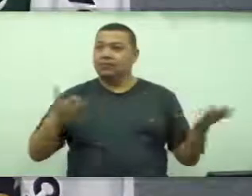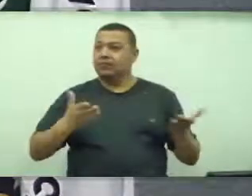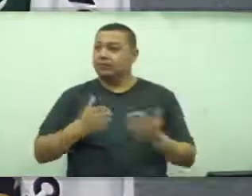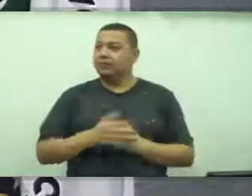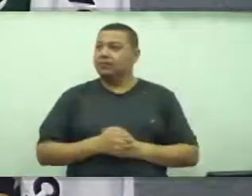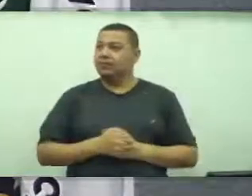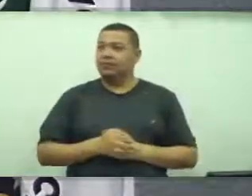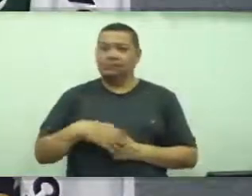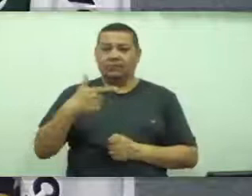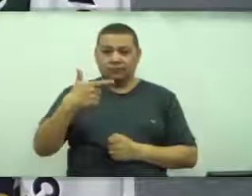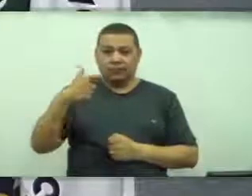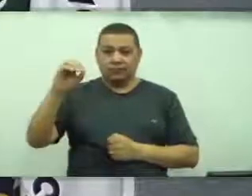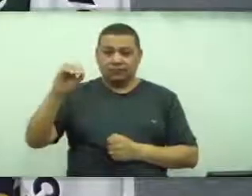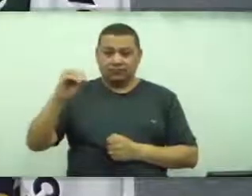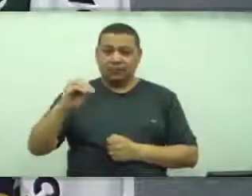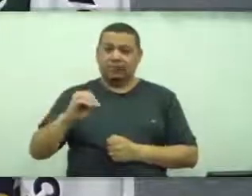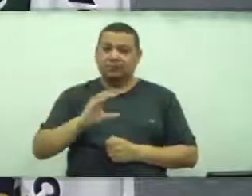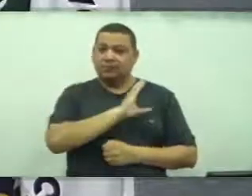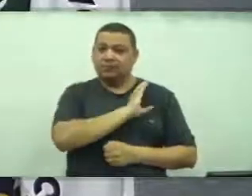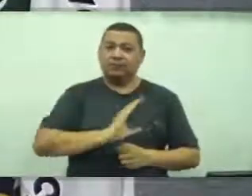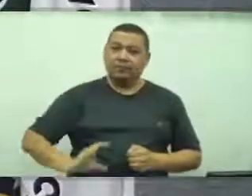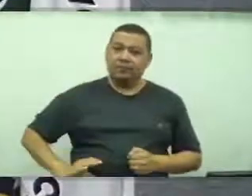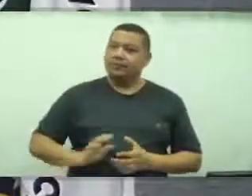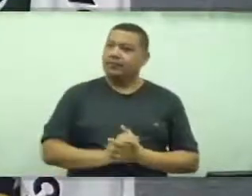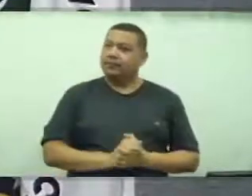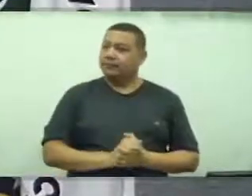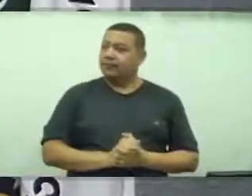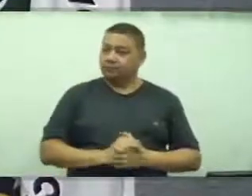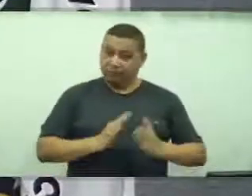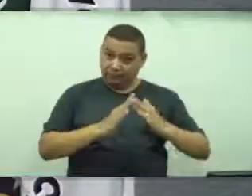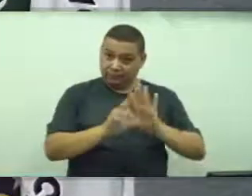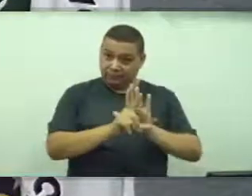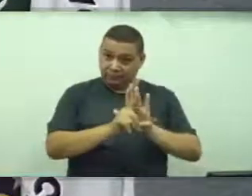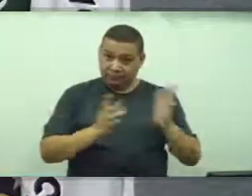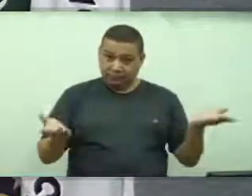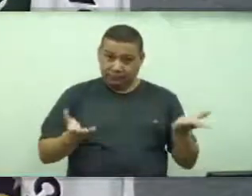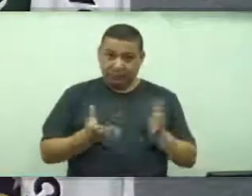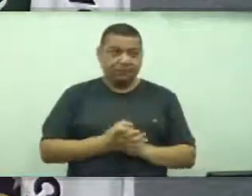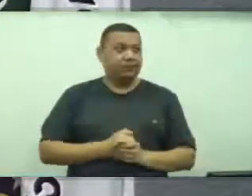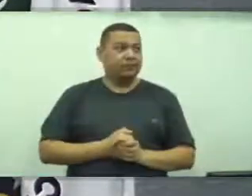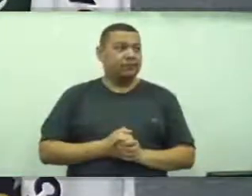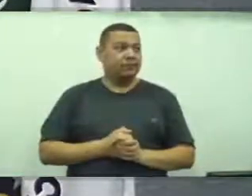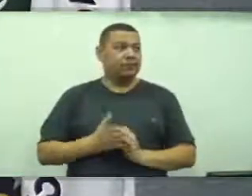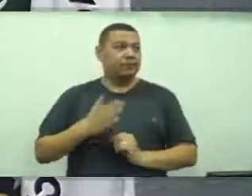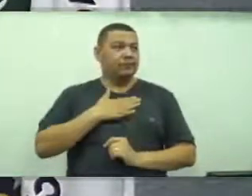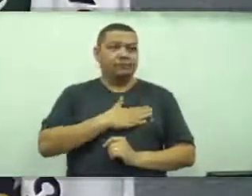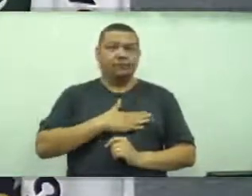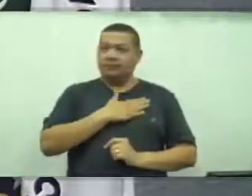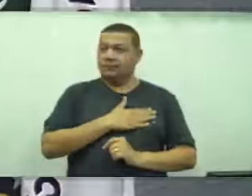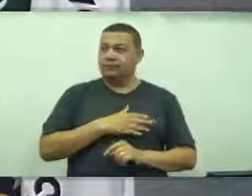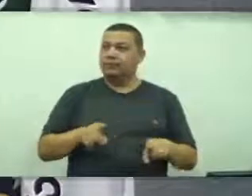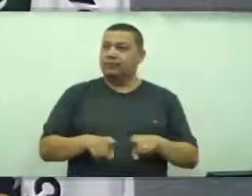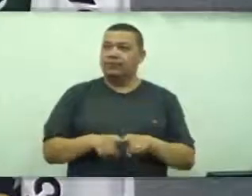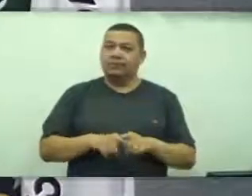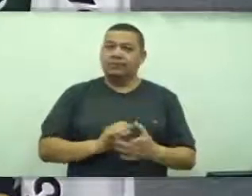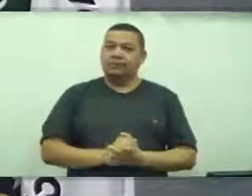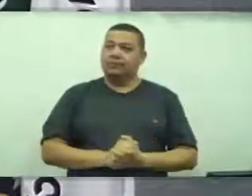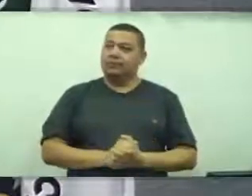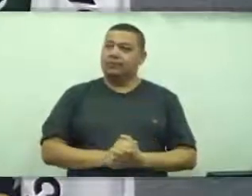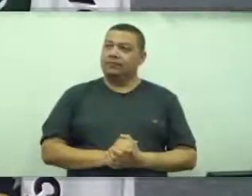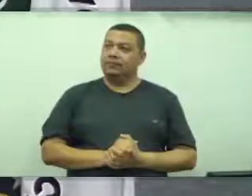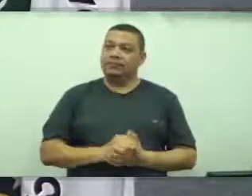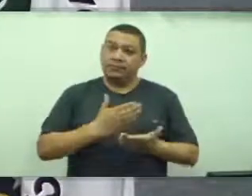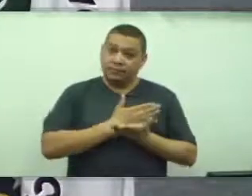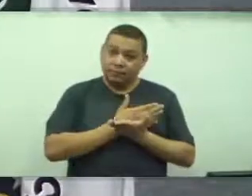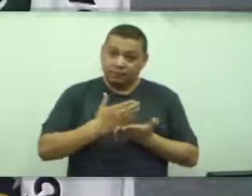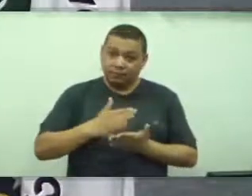20ª sessão ordinária nessa Casa de Lei. Gostaria aqui de